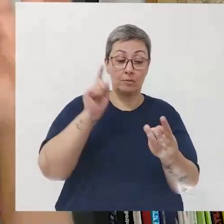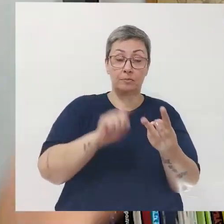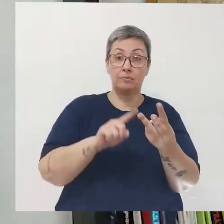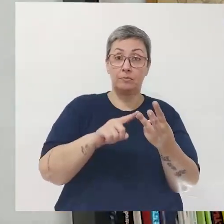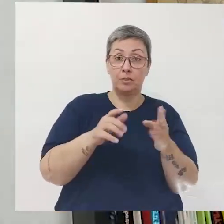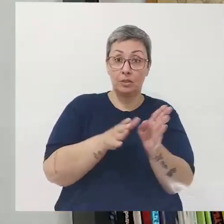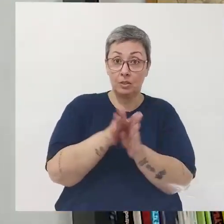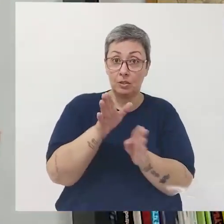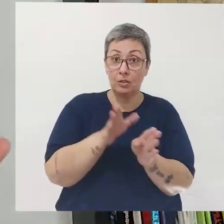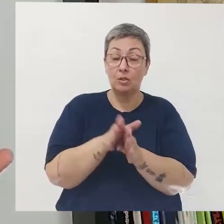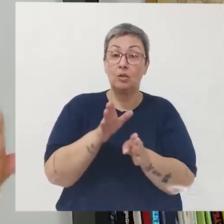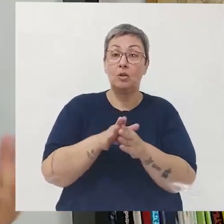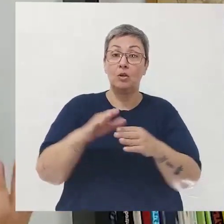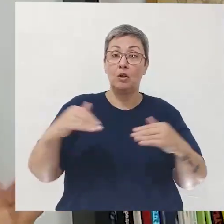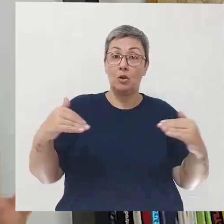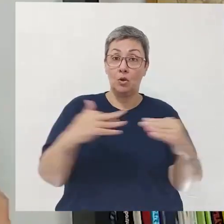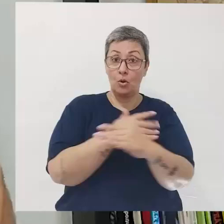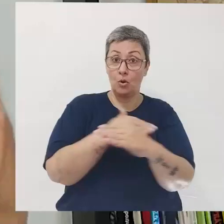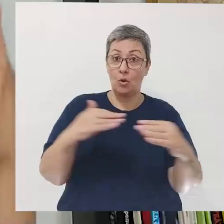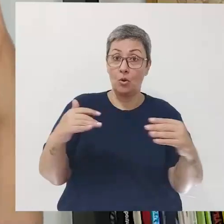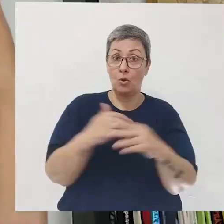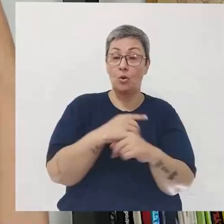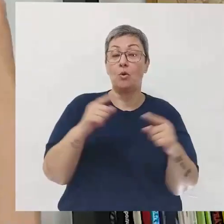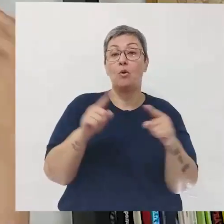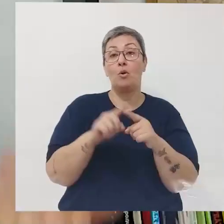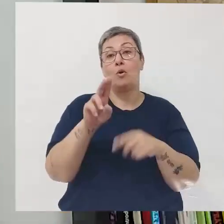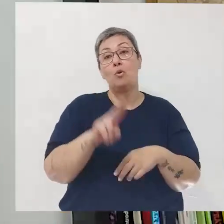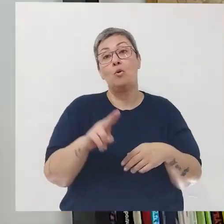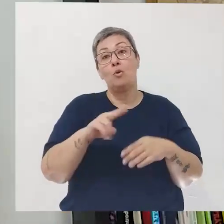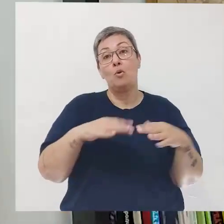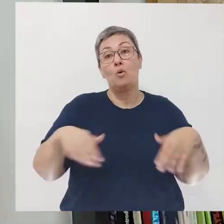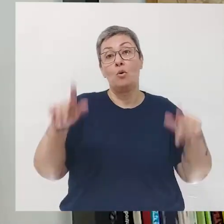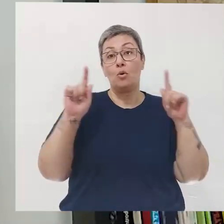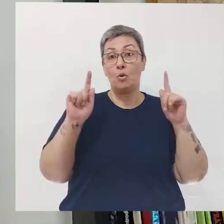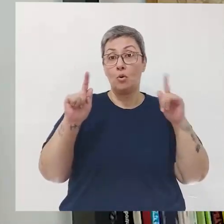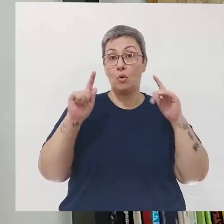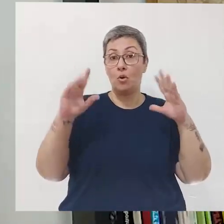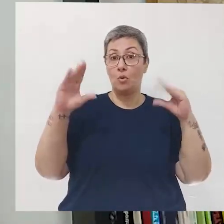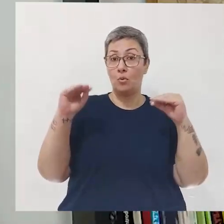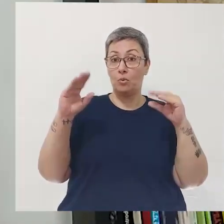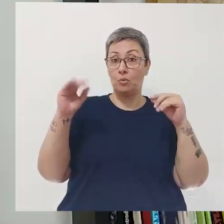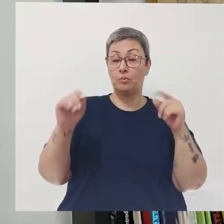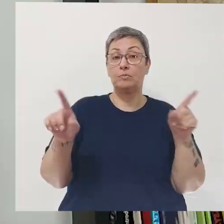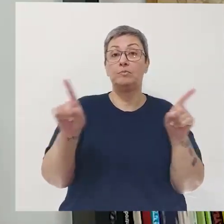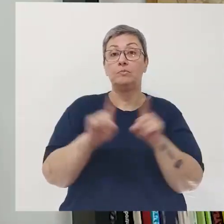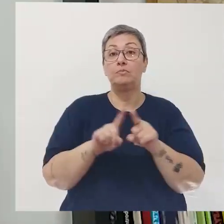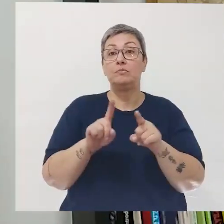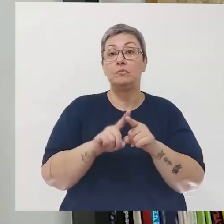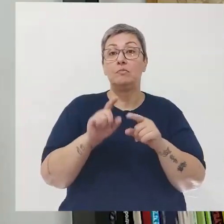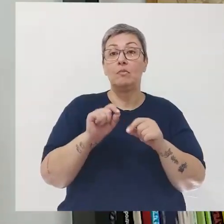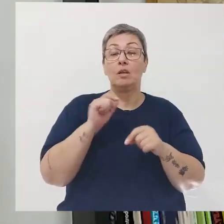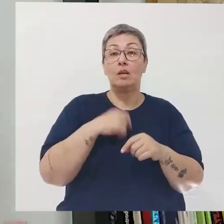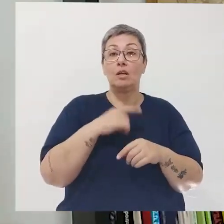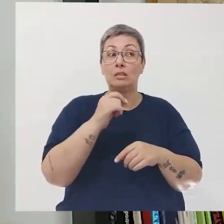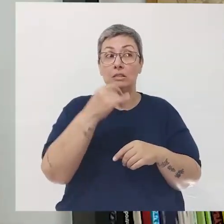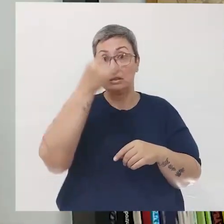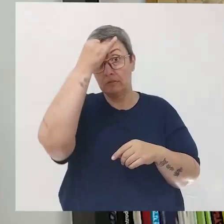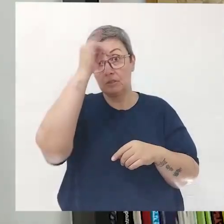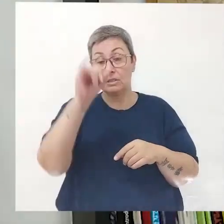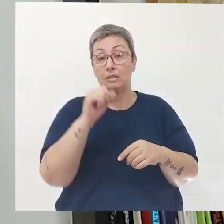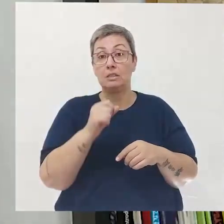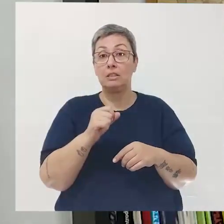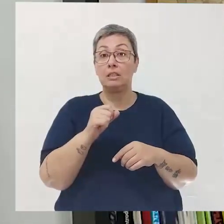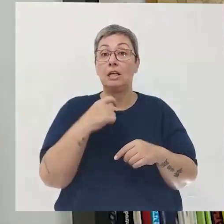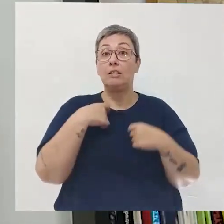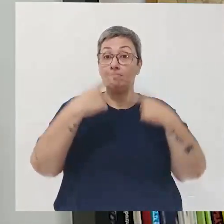envolve desde a orientação ao tráfego, áreas de uso comum e de lazer no período noturno, até a